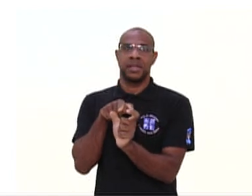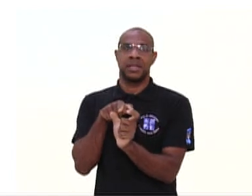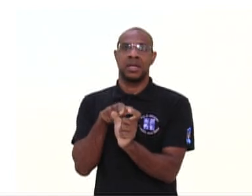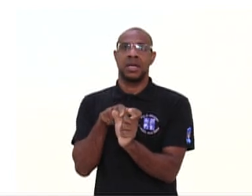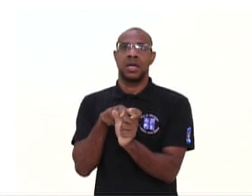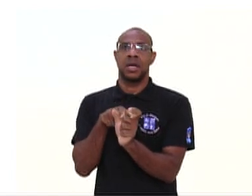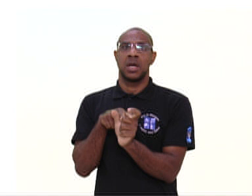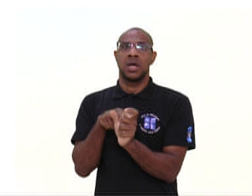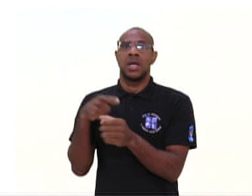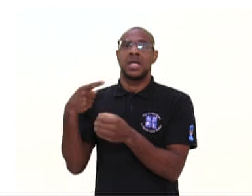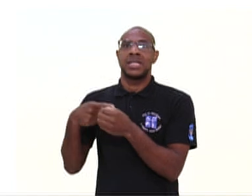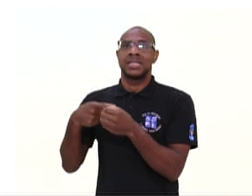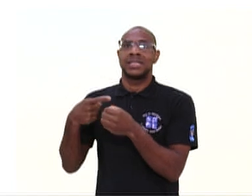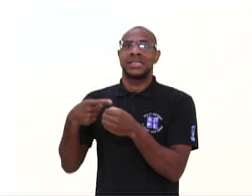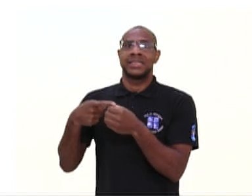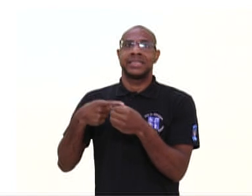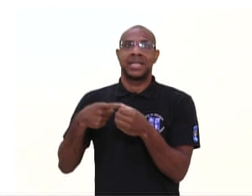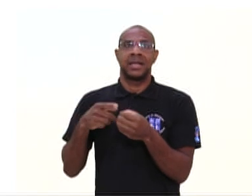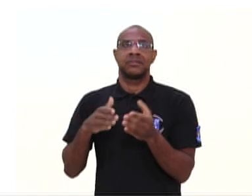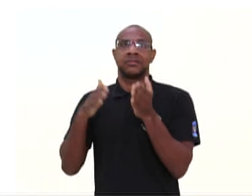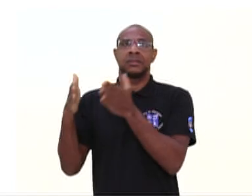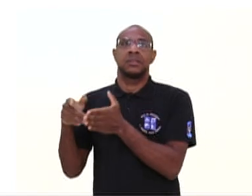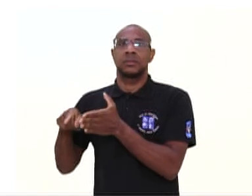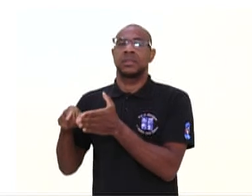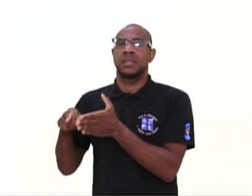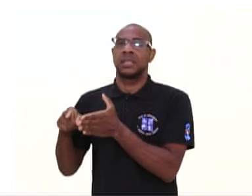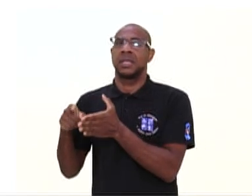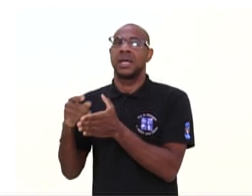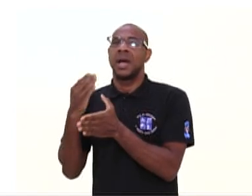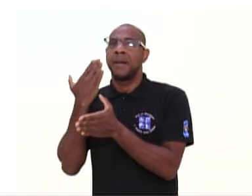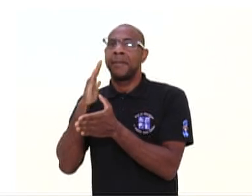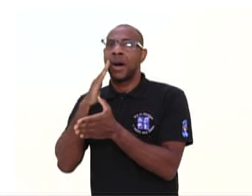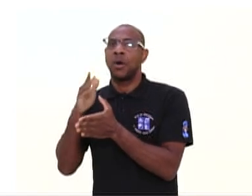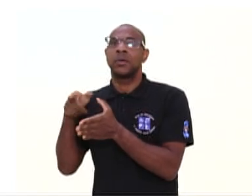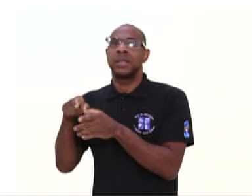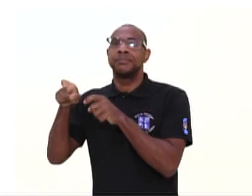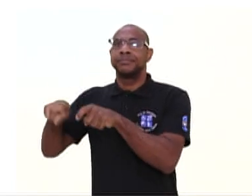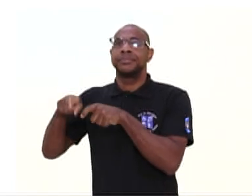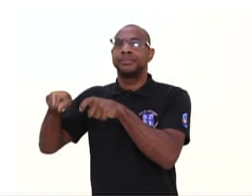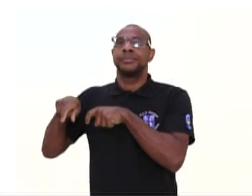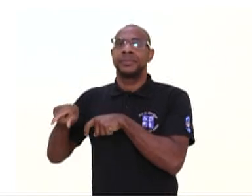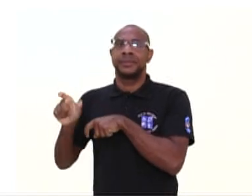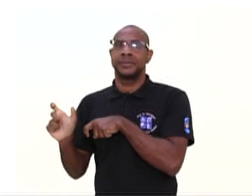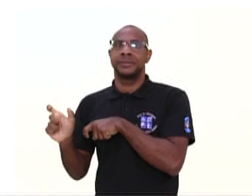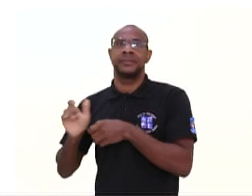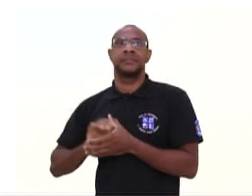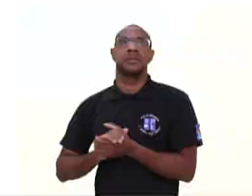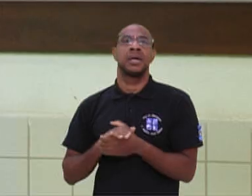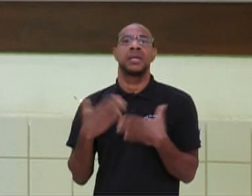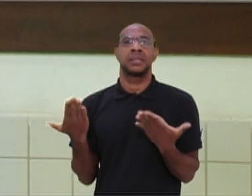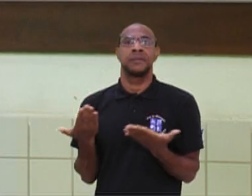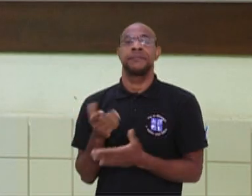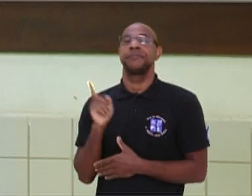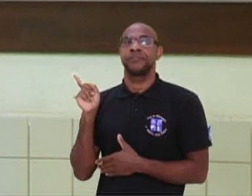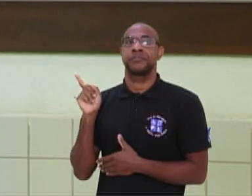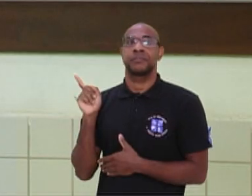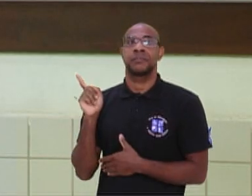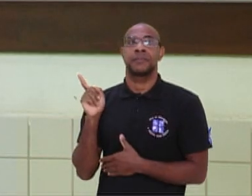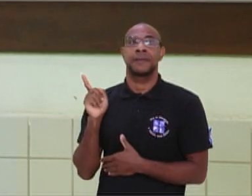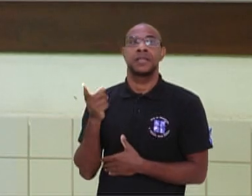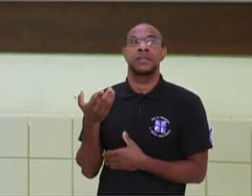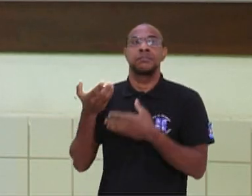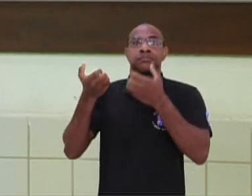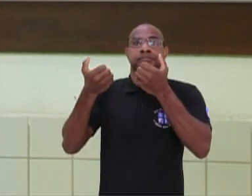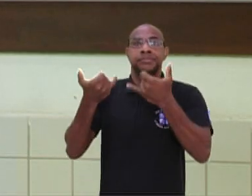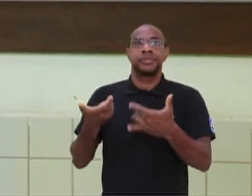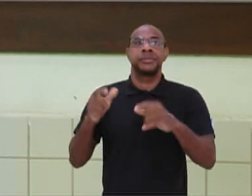a urbana e a marrom a rural. Pois bem, Eu estou agora recortando,